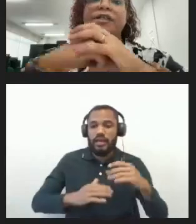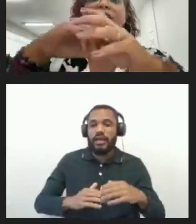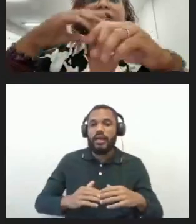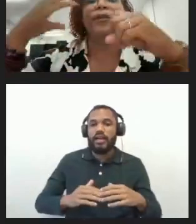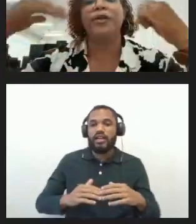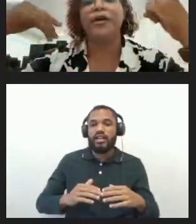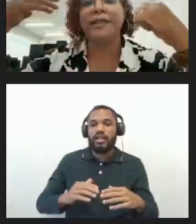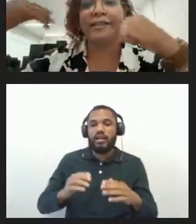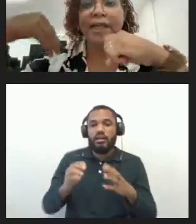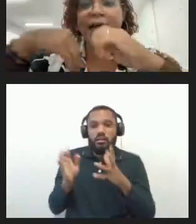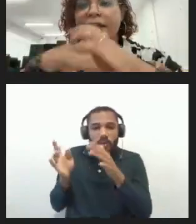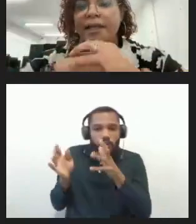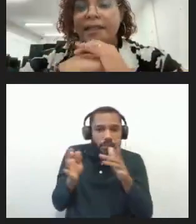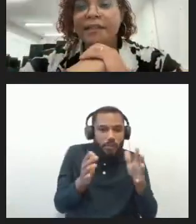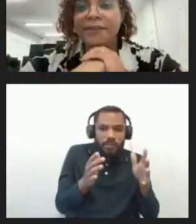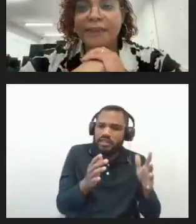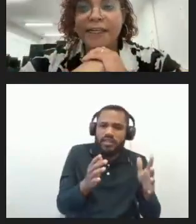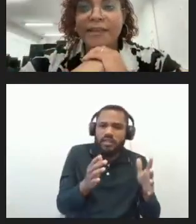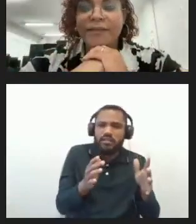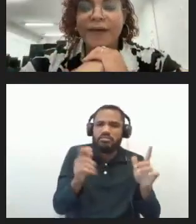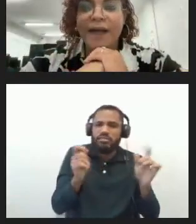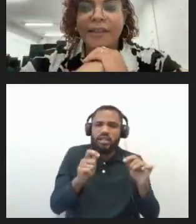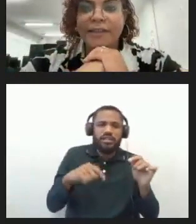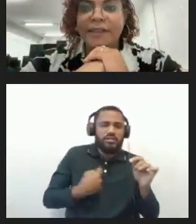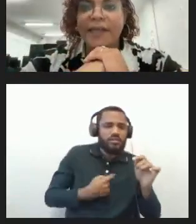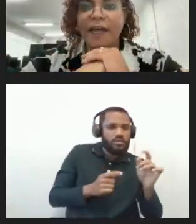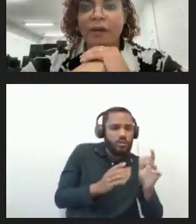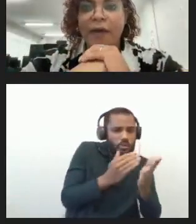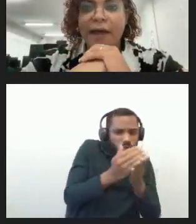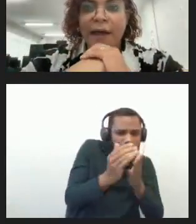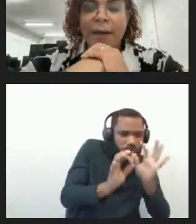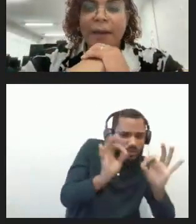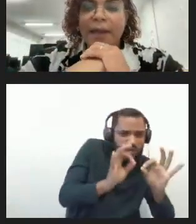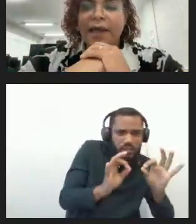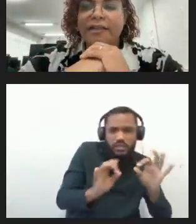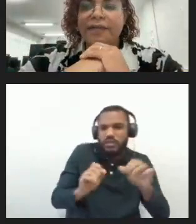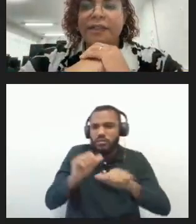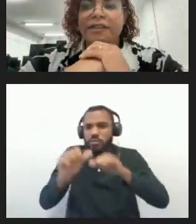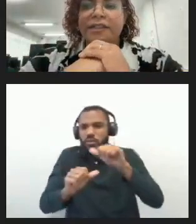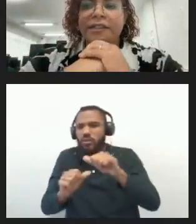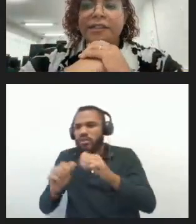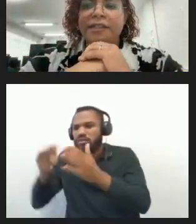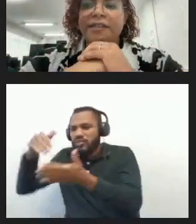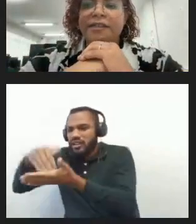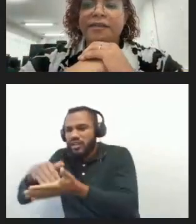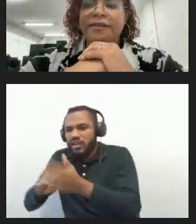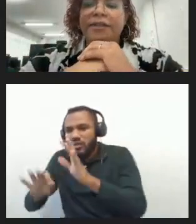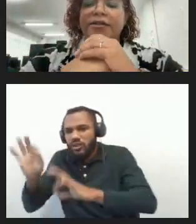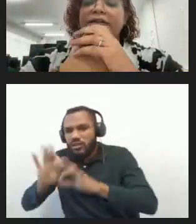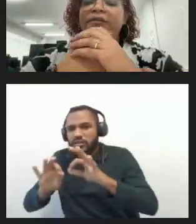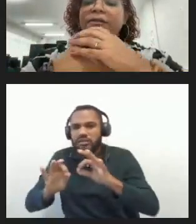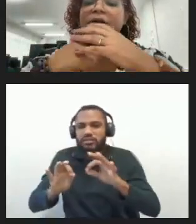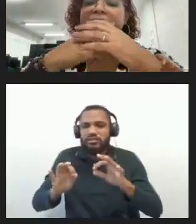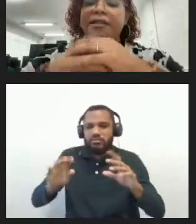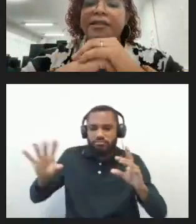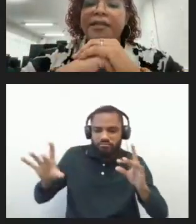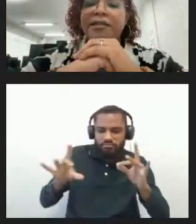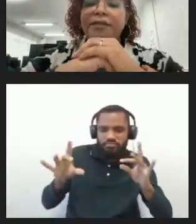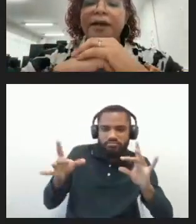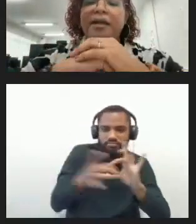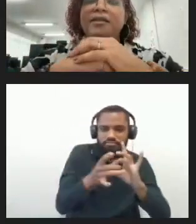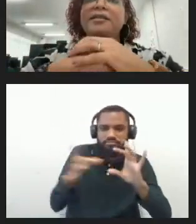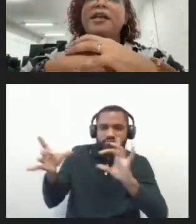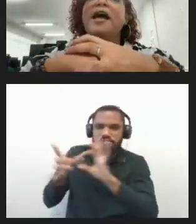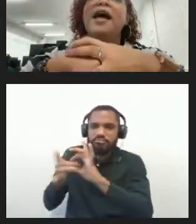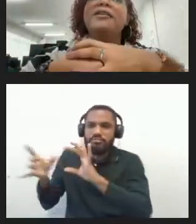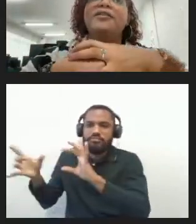linear, ou seja, que a gente pode organizar em diferentes faixas e realocar as faixas de vídeo. Então, vamos organizar